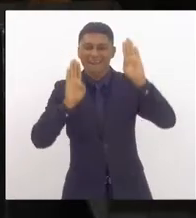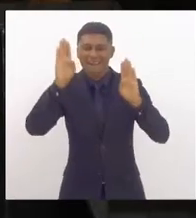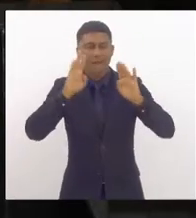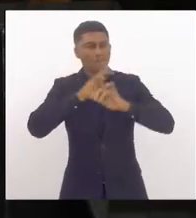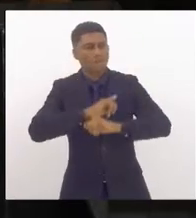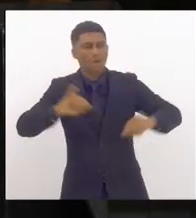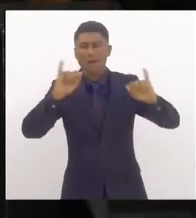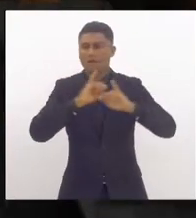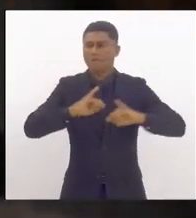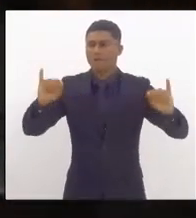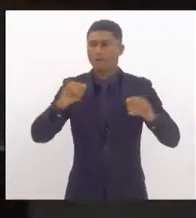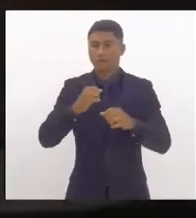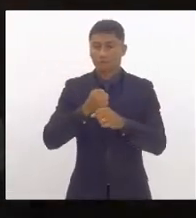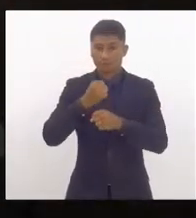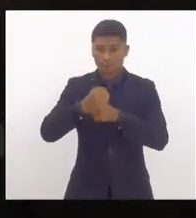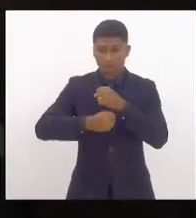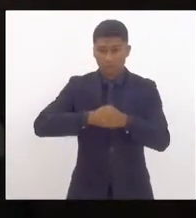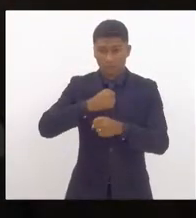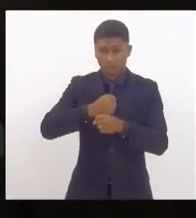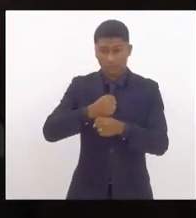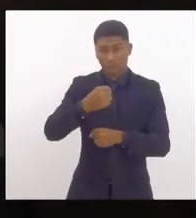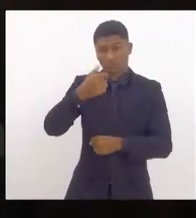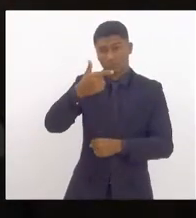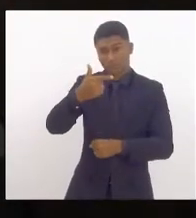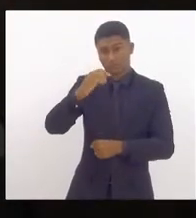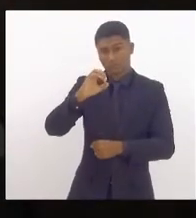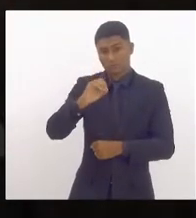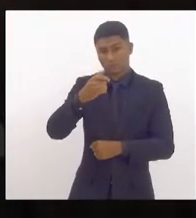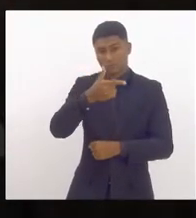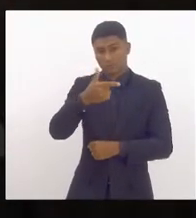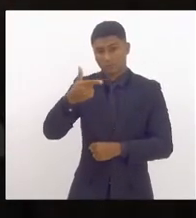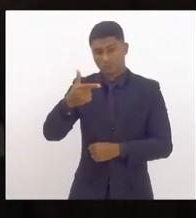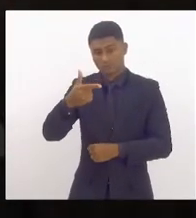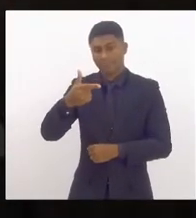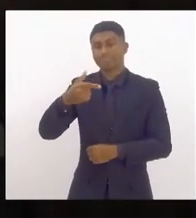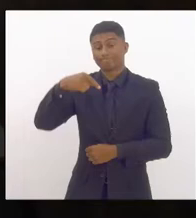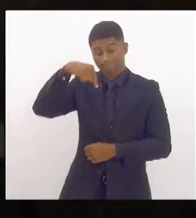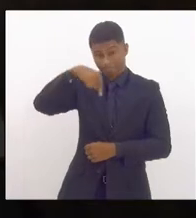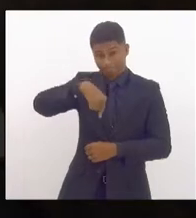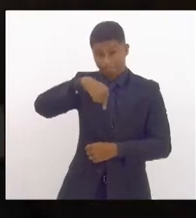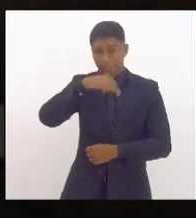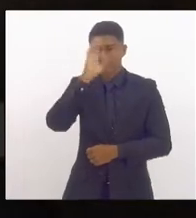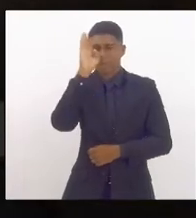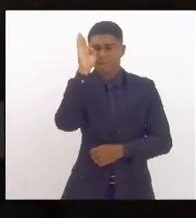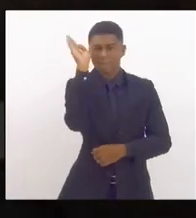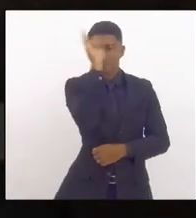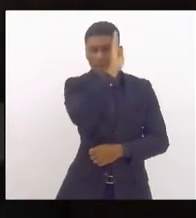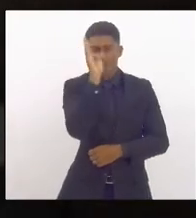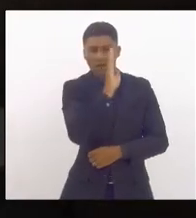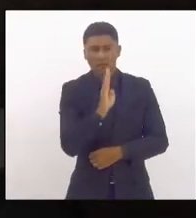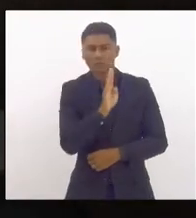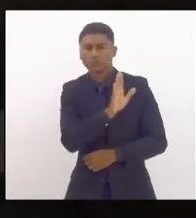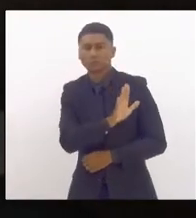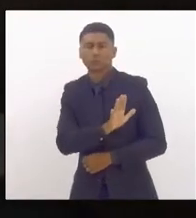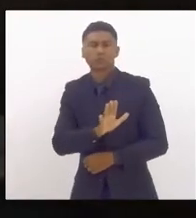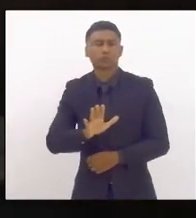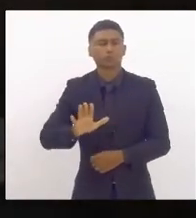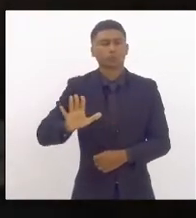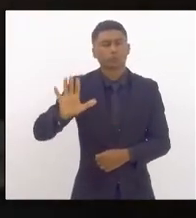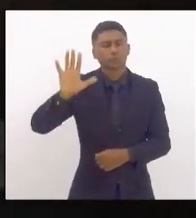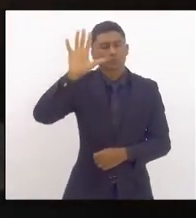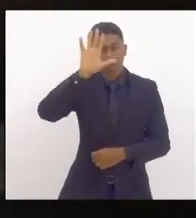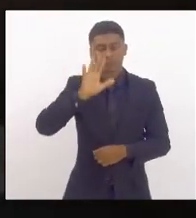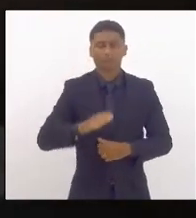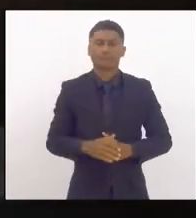2022 para o nosso Brasil inteiro de produção na